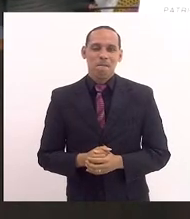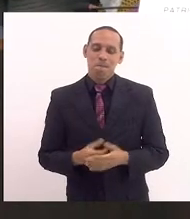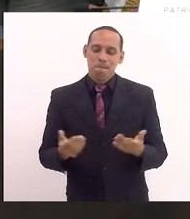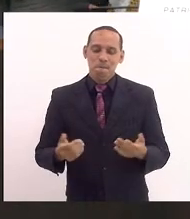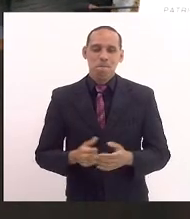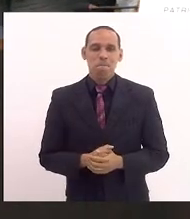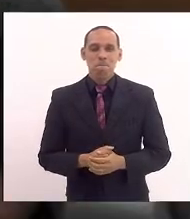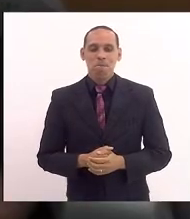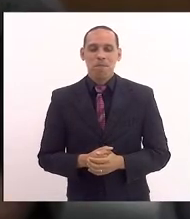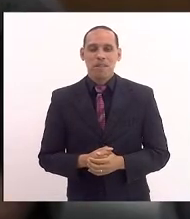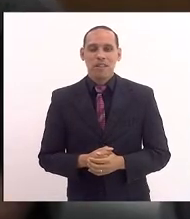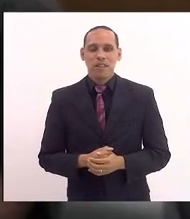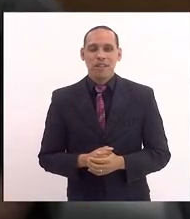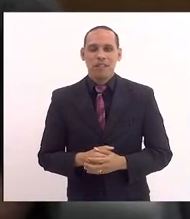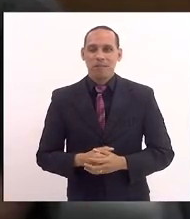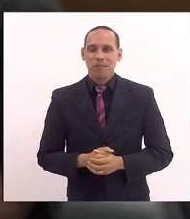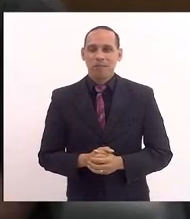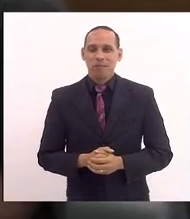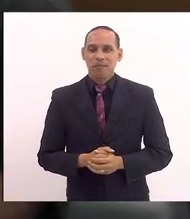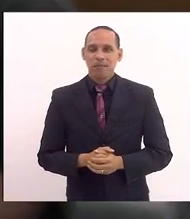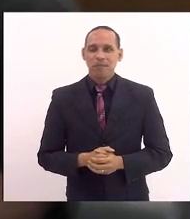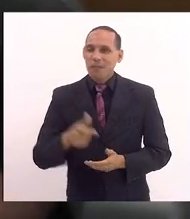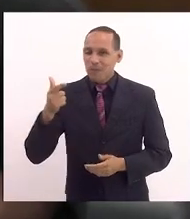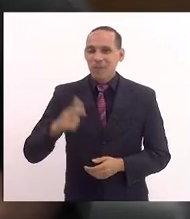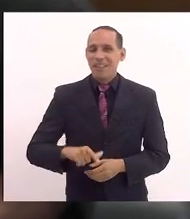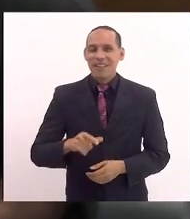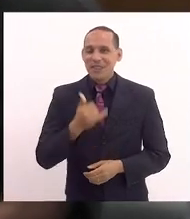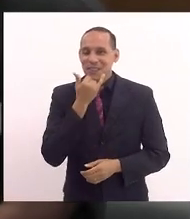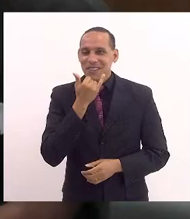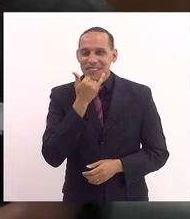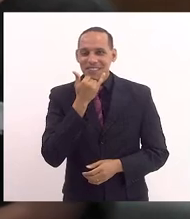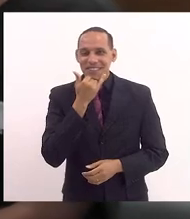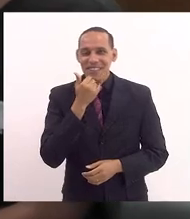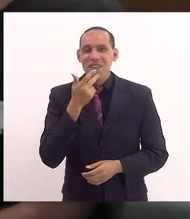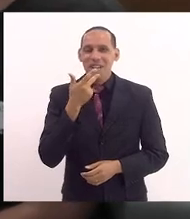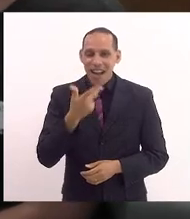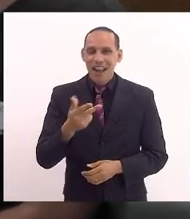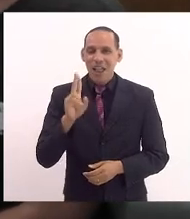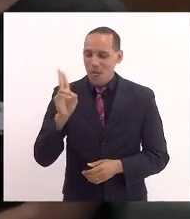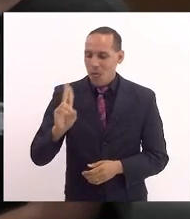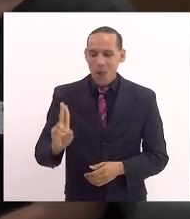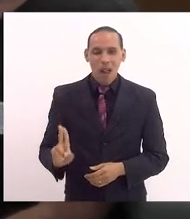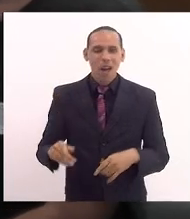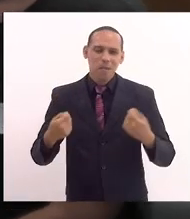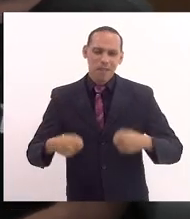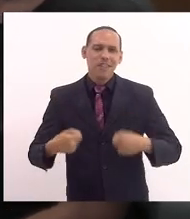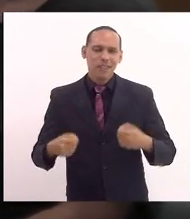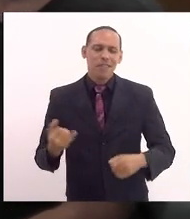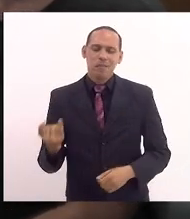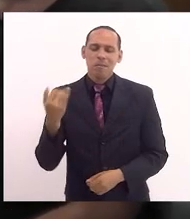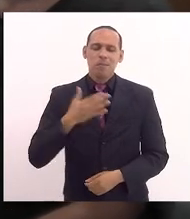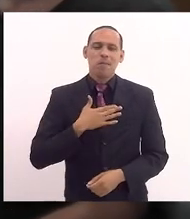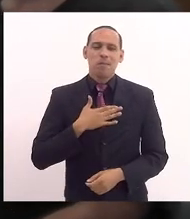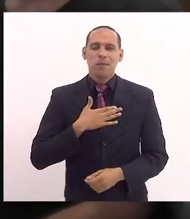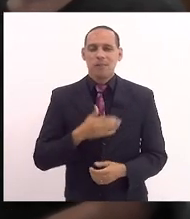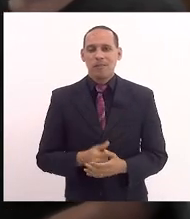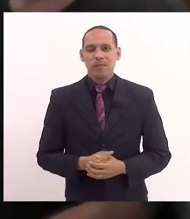Enfim. Vamos lá que tem mais gente. Desculpa, mas eu tenho que falar o nome dessas pessoas que é muito importante para mim.